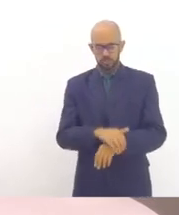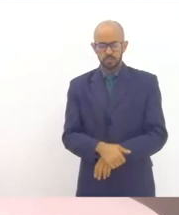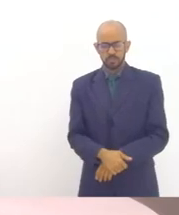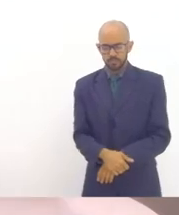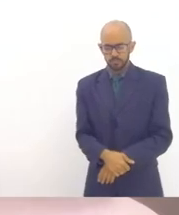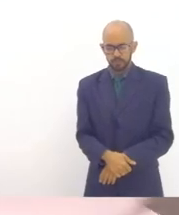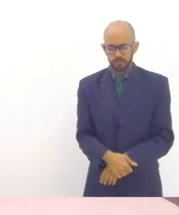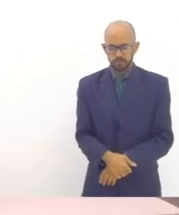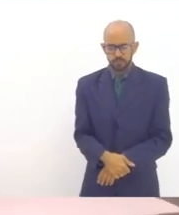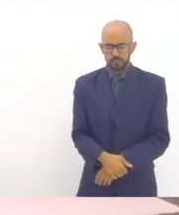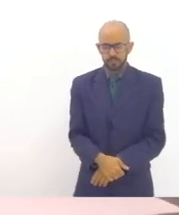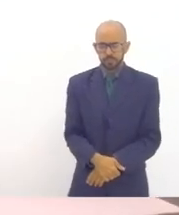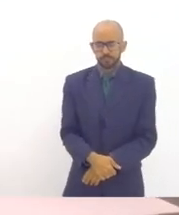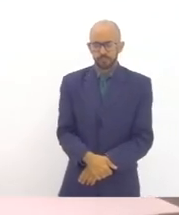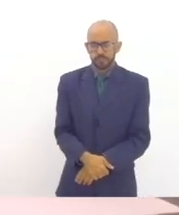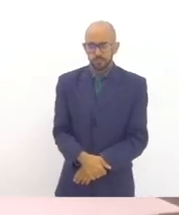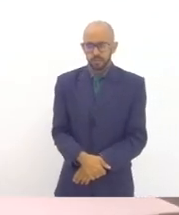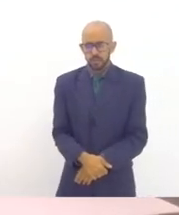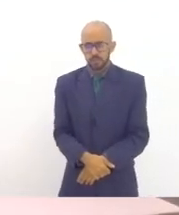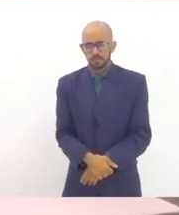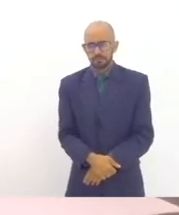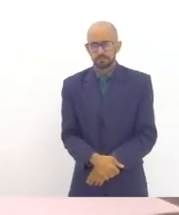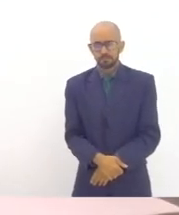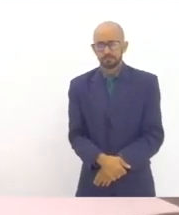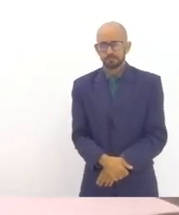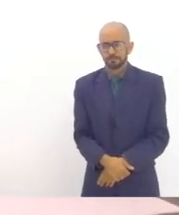Ok? Bom,